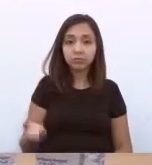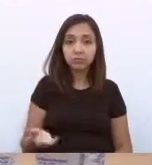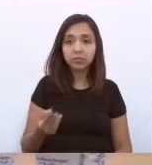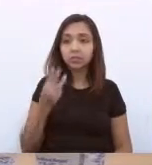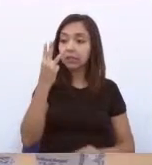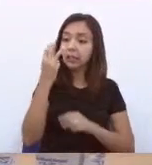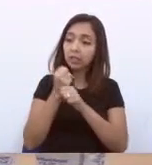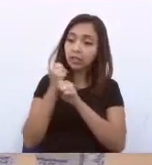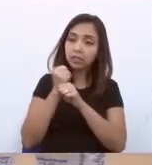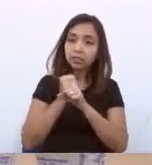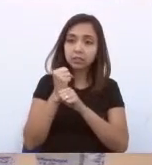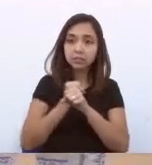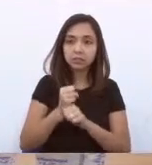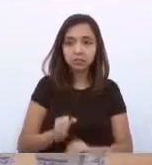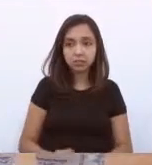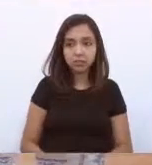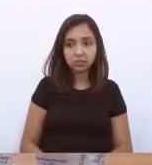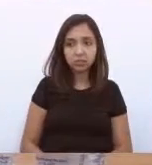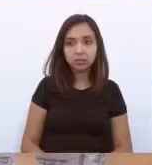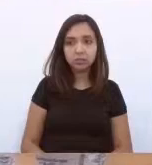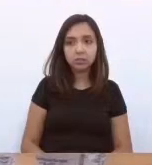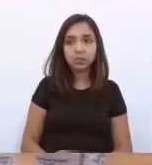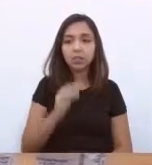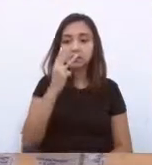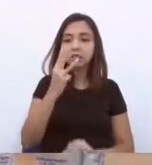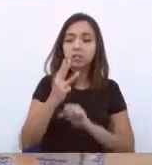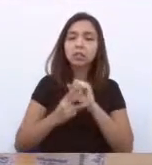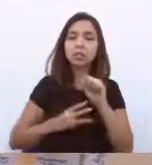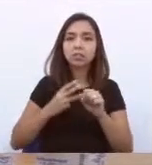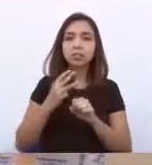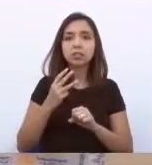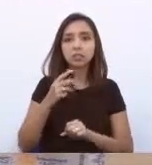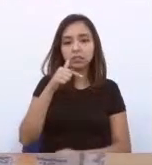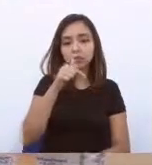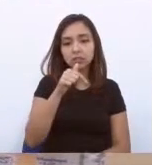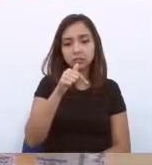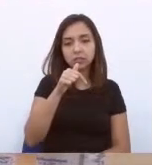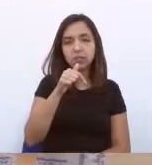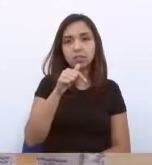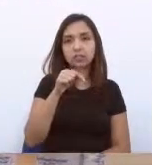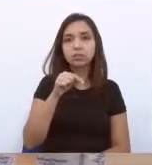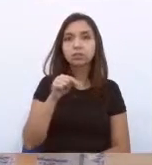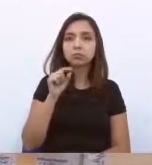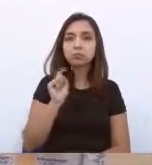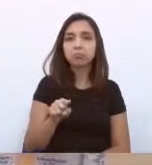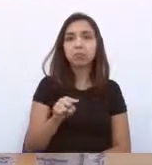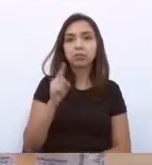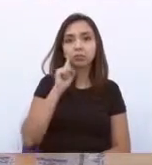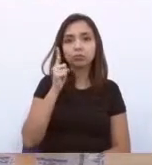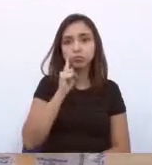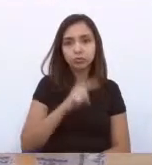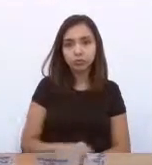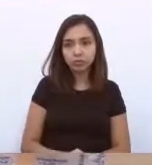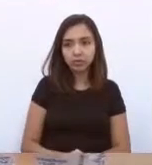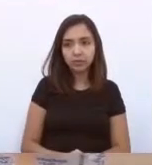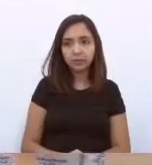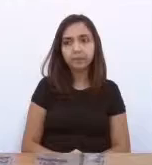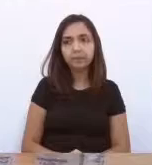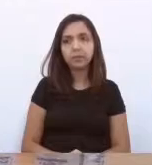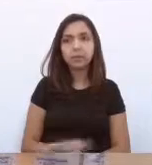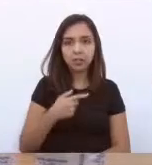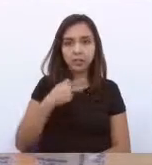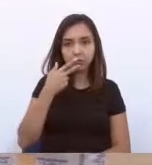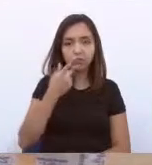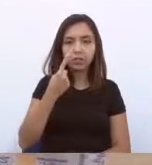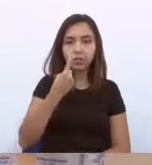Faz 3 anos já. 3 anos dá o quê? Dá quase 7 mil dias por aí. E até hoje nada. Entendeu? E eu falei, o